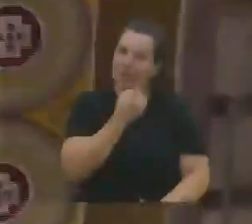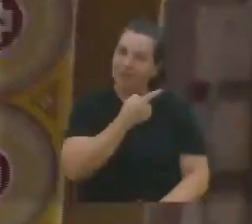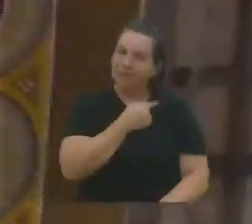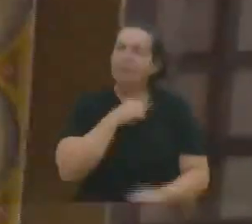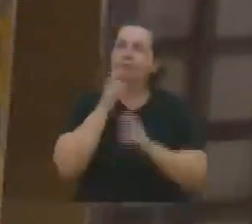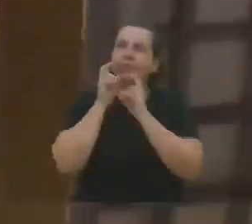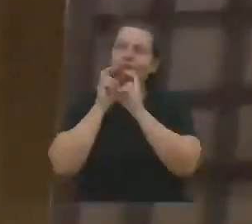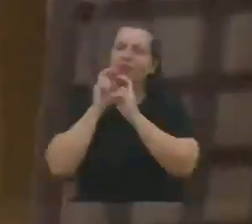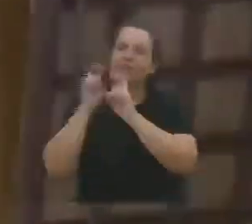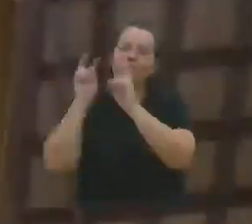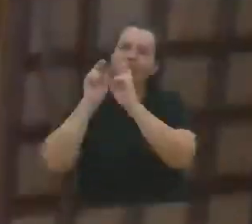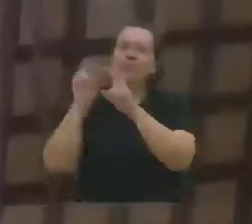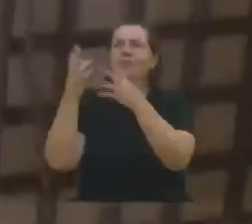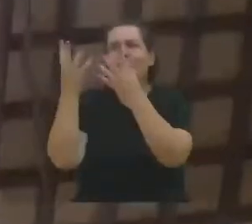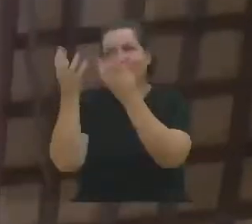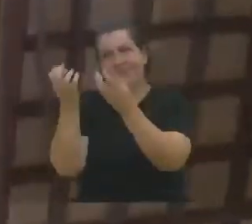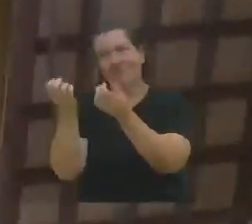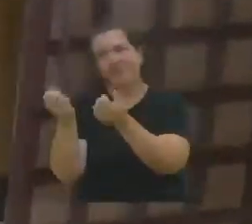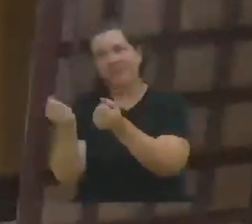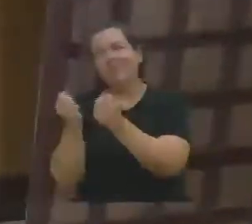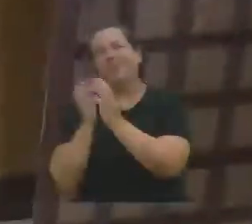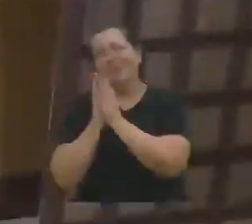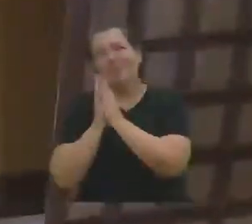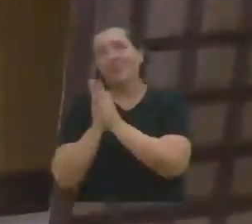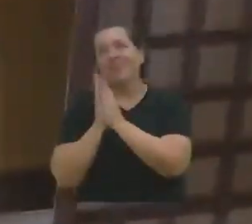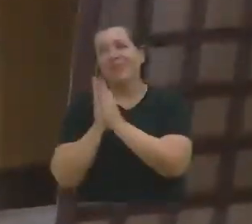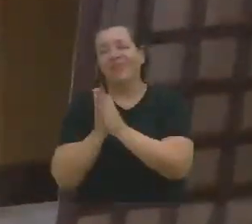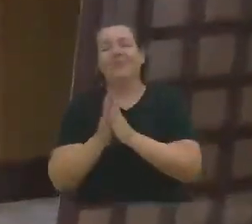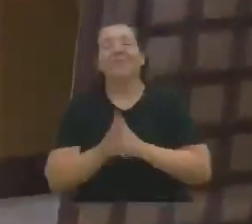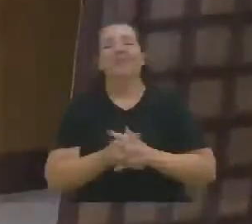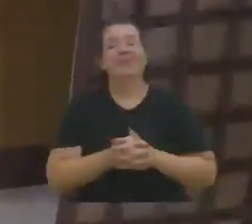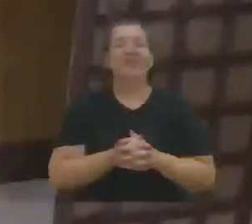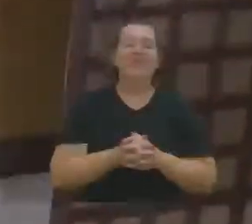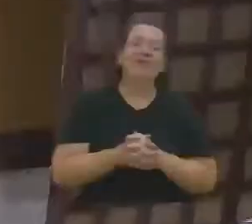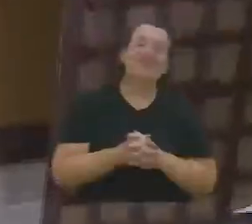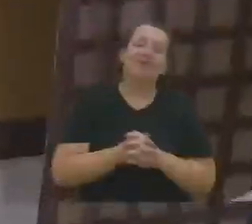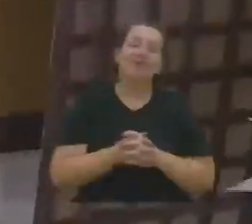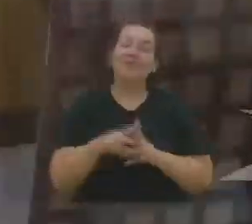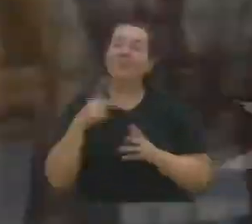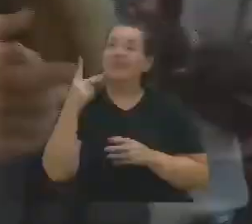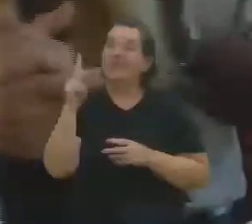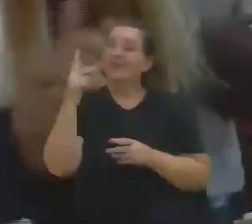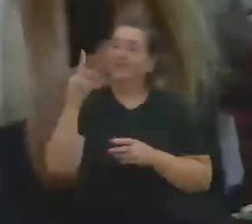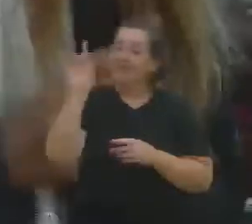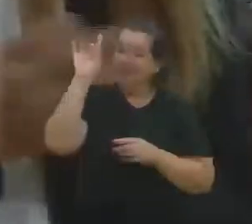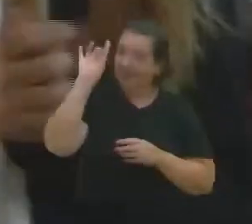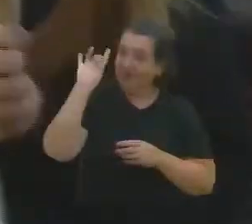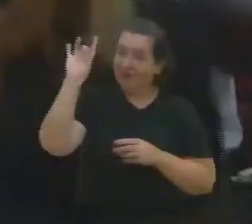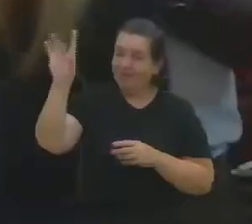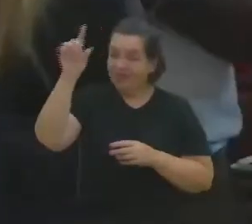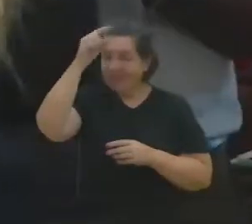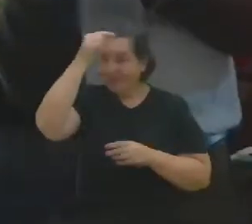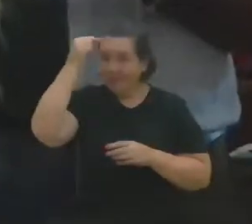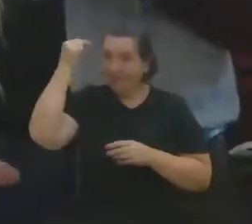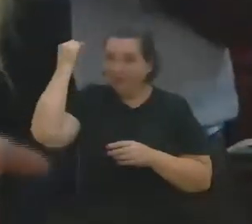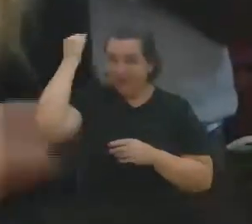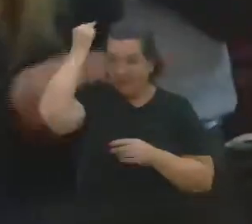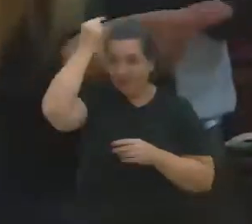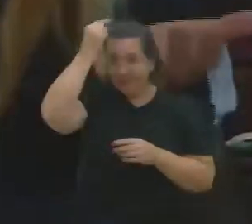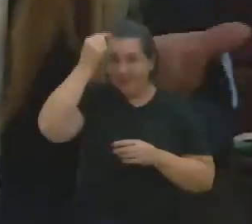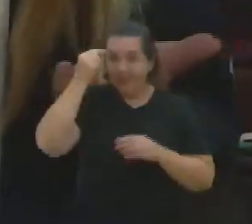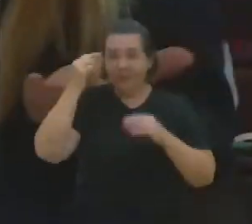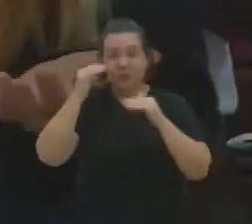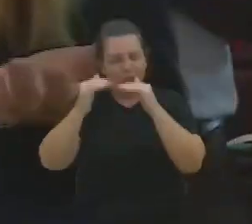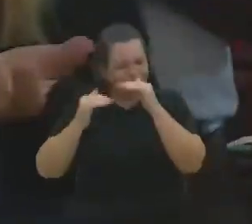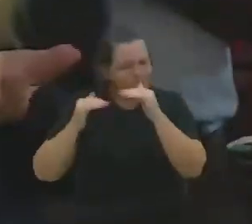nossos pedidos, atendei nosso clamor. Vós somente sois